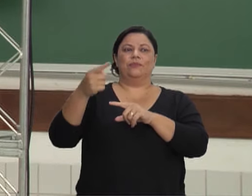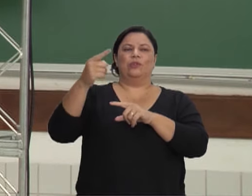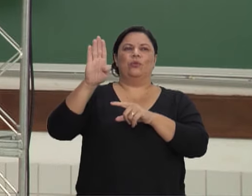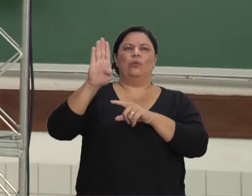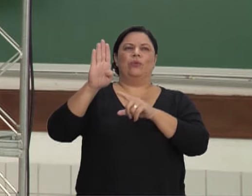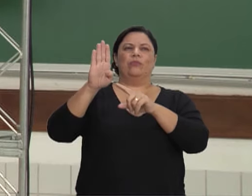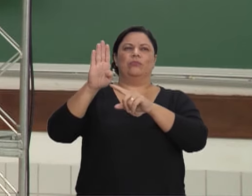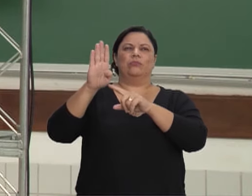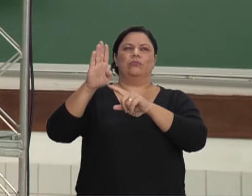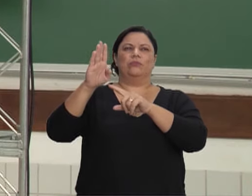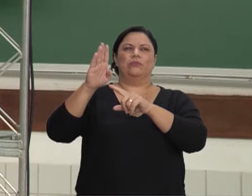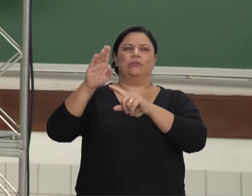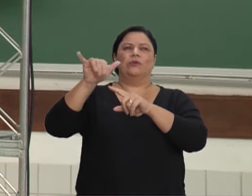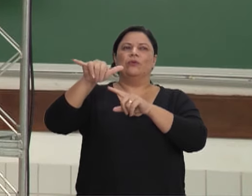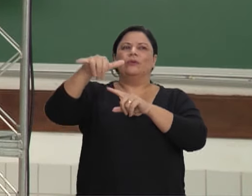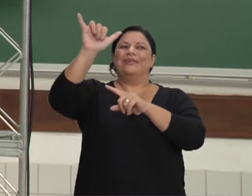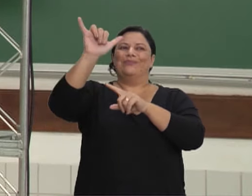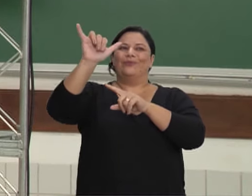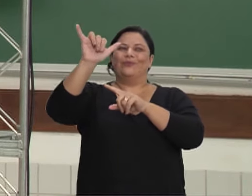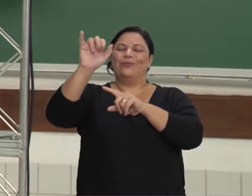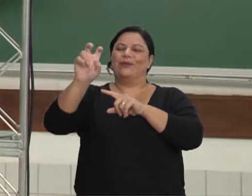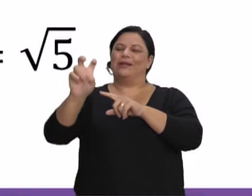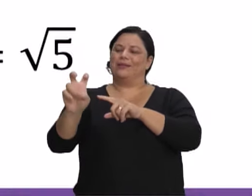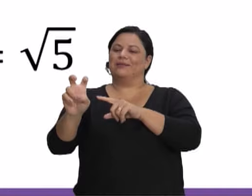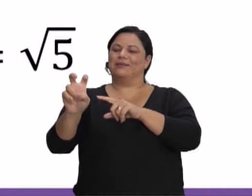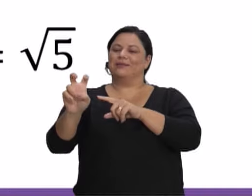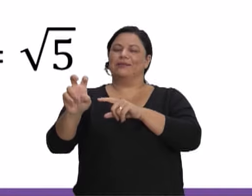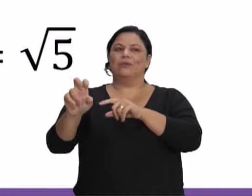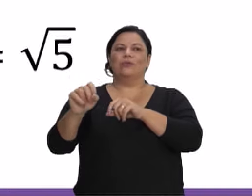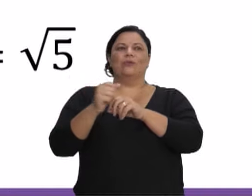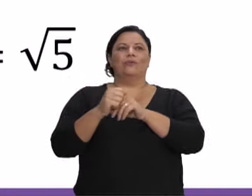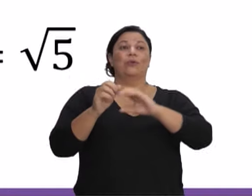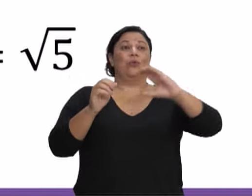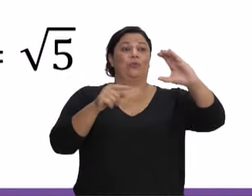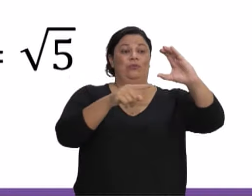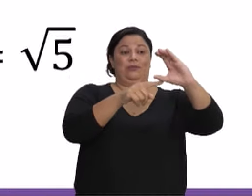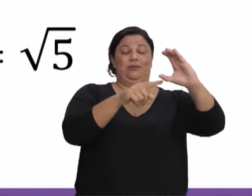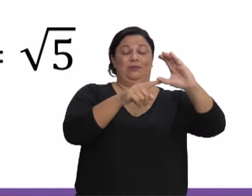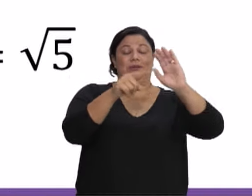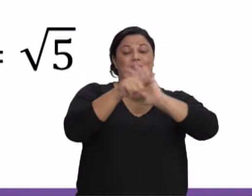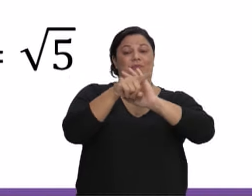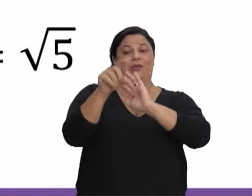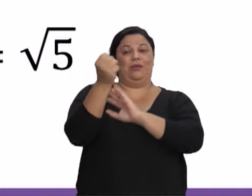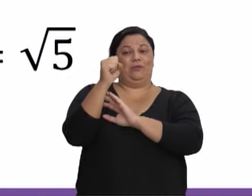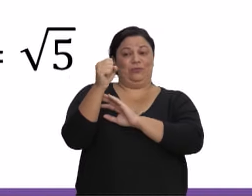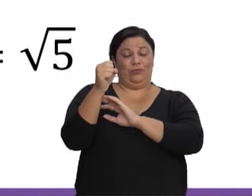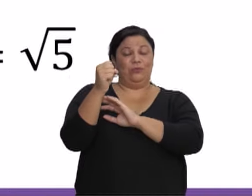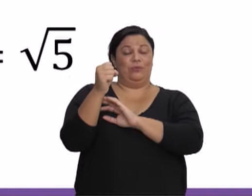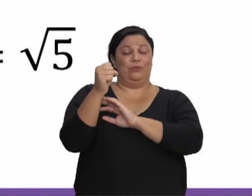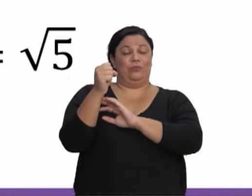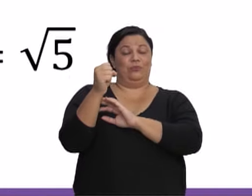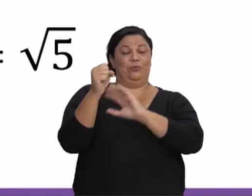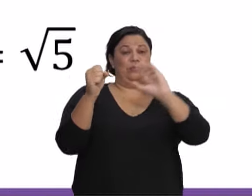5, o C é menos 8. O C é aquele cara lá sozinho na minha equação da reta.